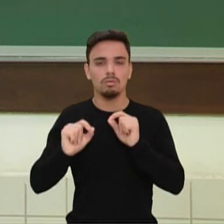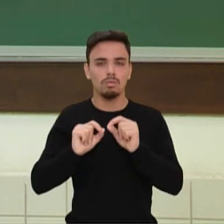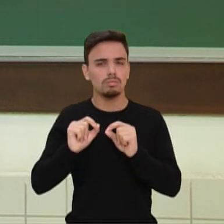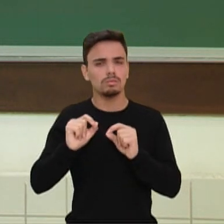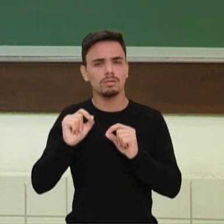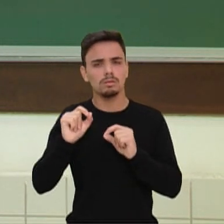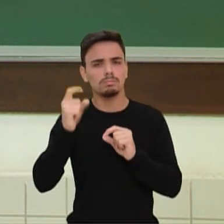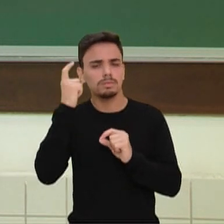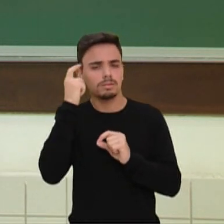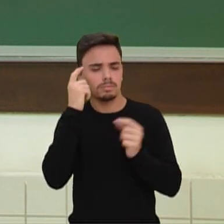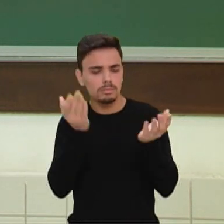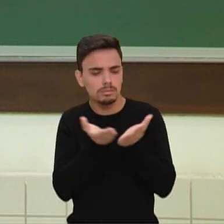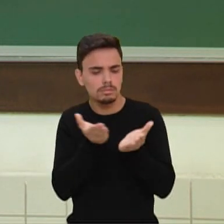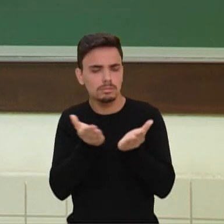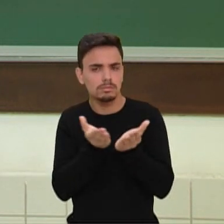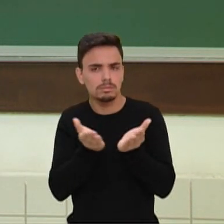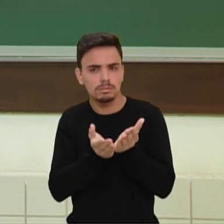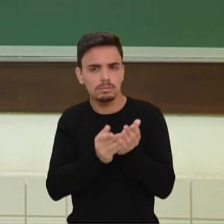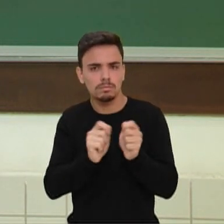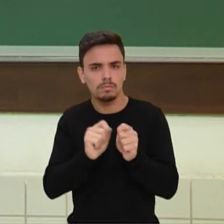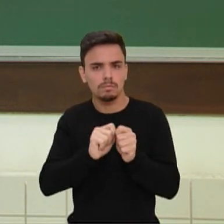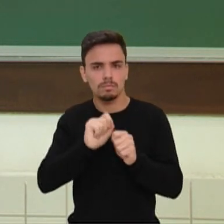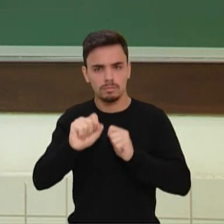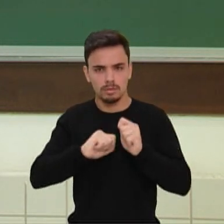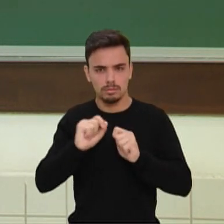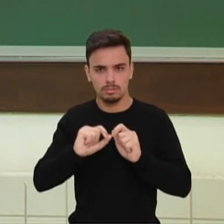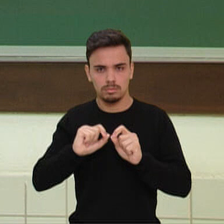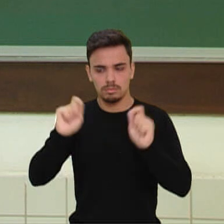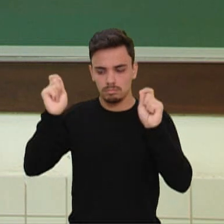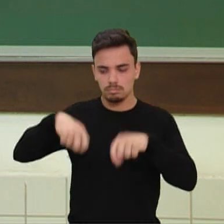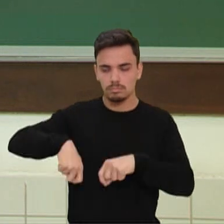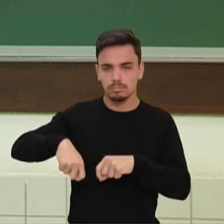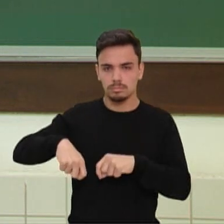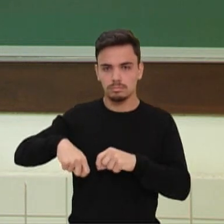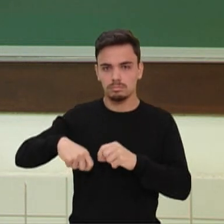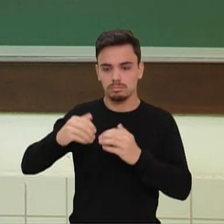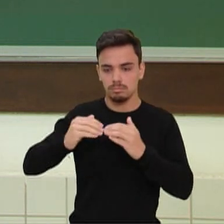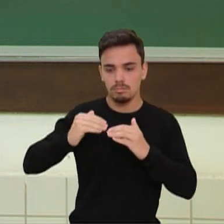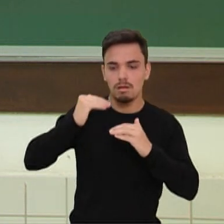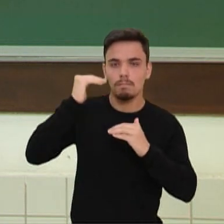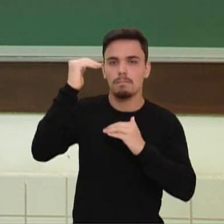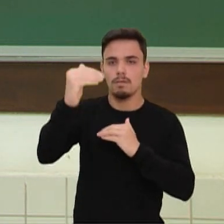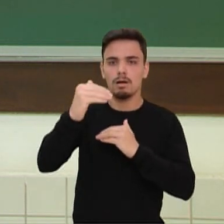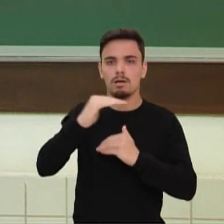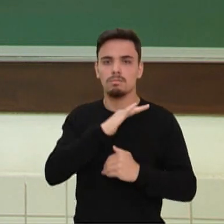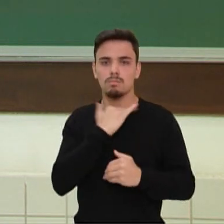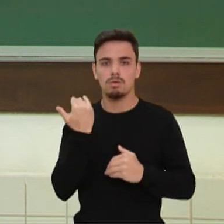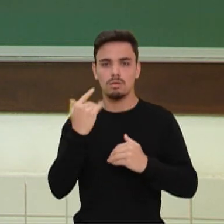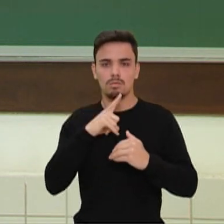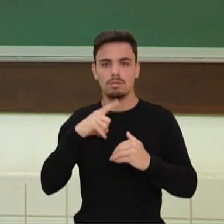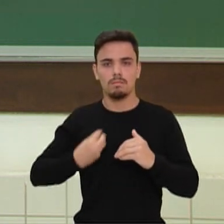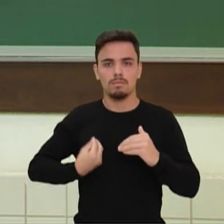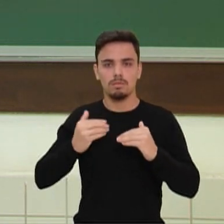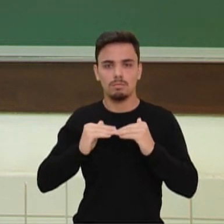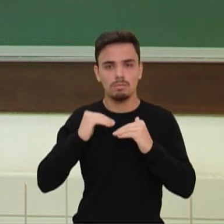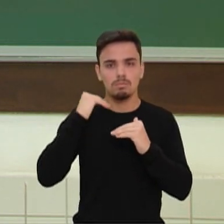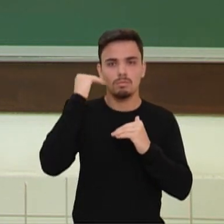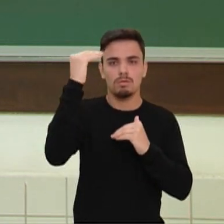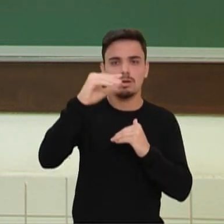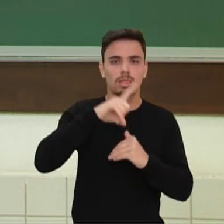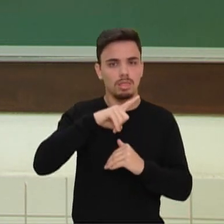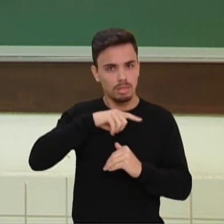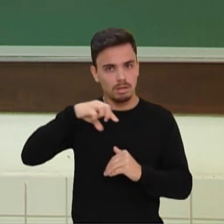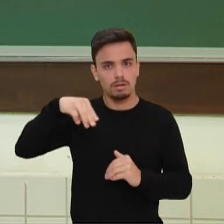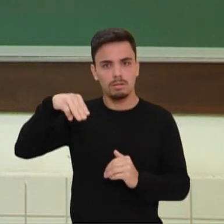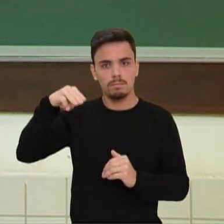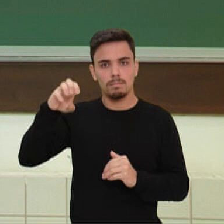ele coloca a possibilidade da existência de um além-morte? Né? Ele está fazendo uma metafísica. O